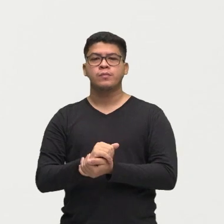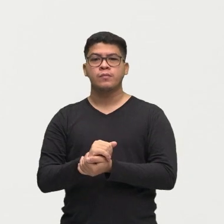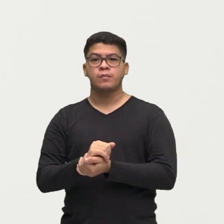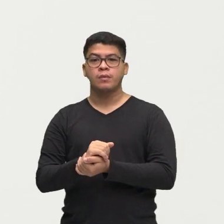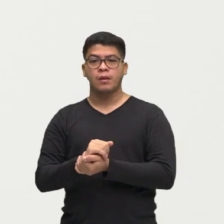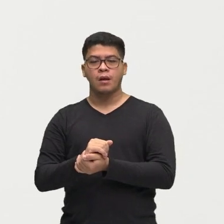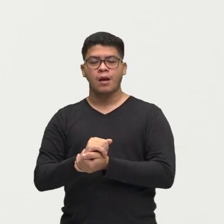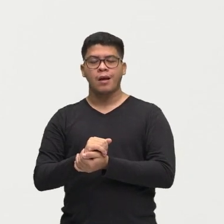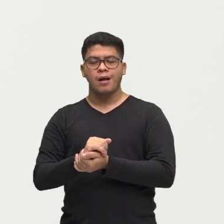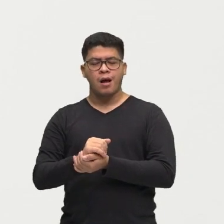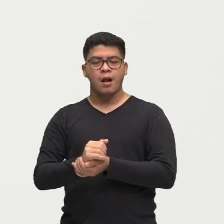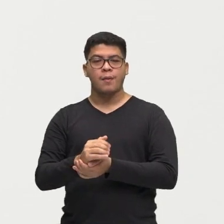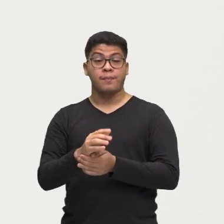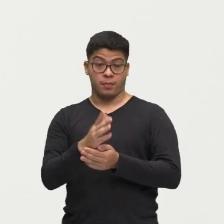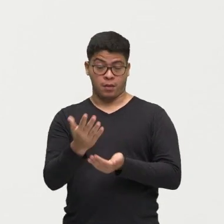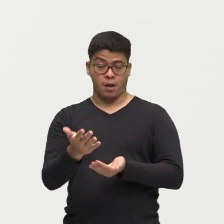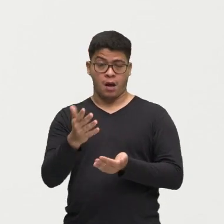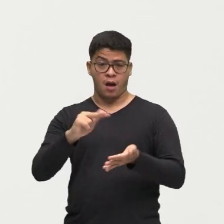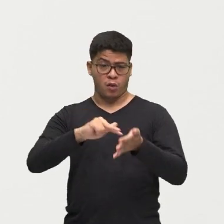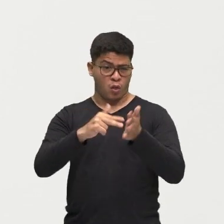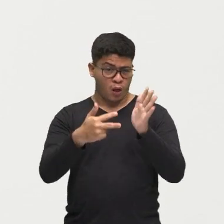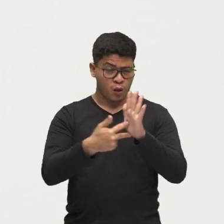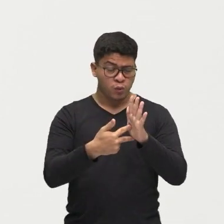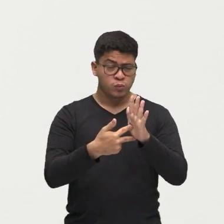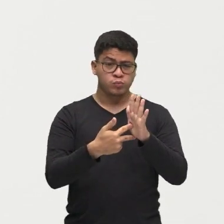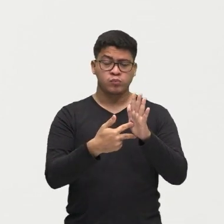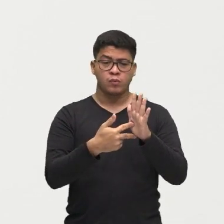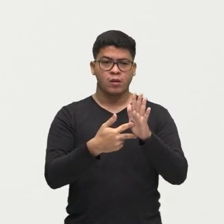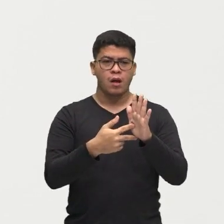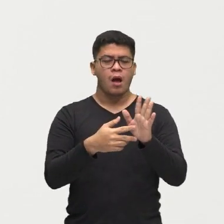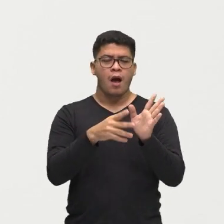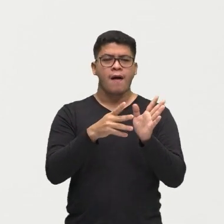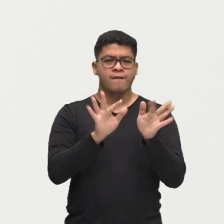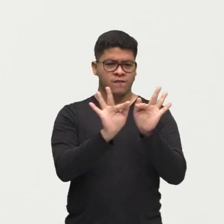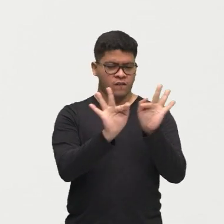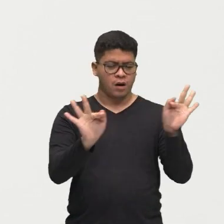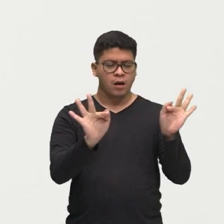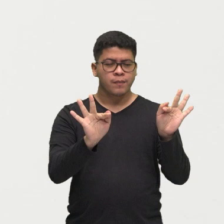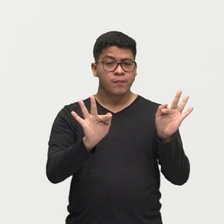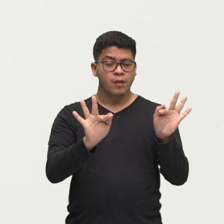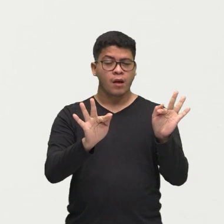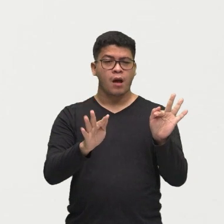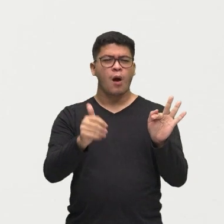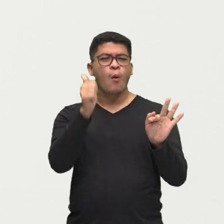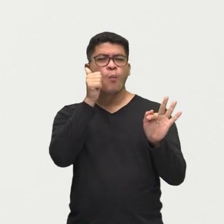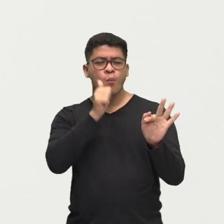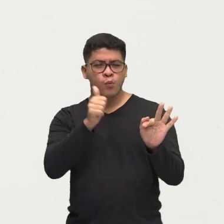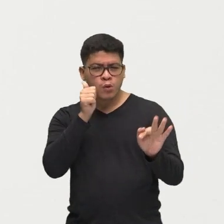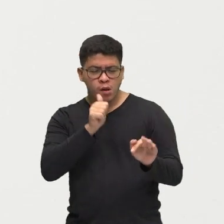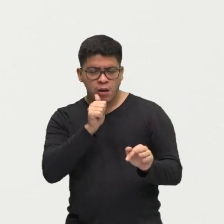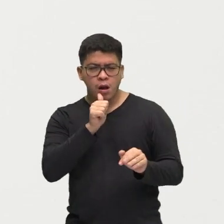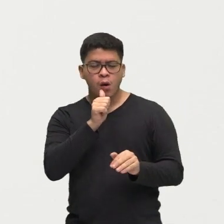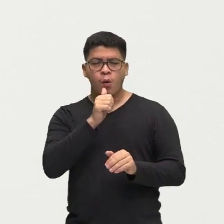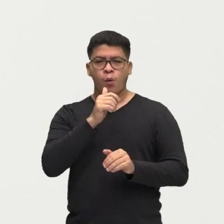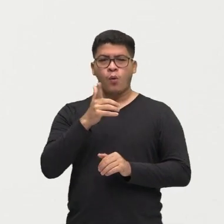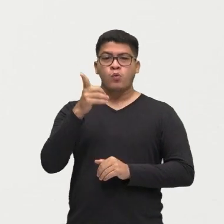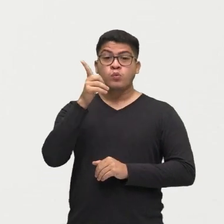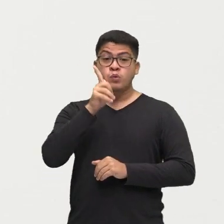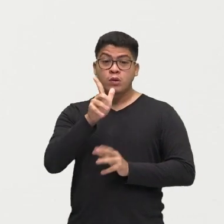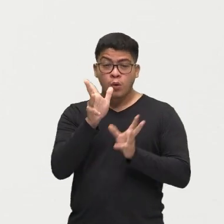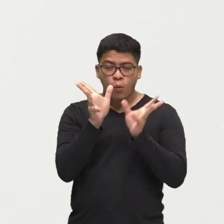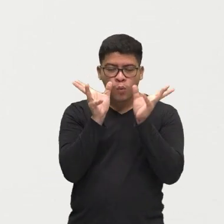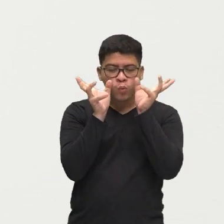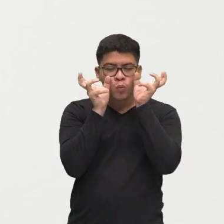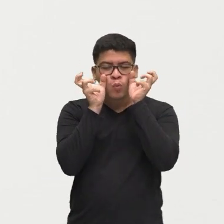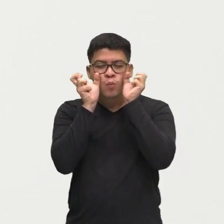até mais tarde, não é? Tudo bem? Então a palavra late pode ser tarde, no caso aqui até mais tarde.